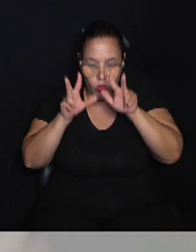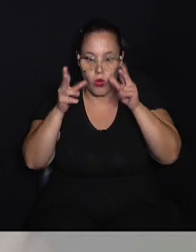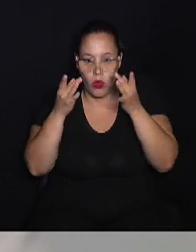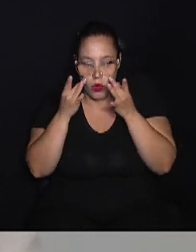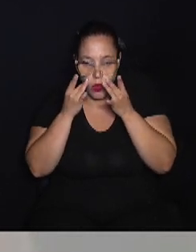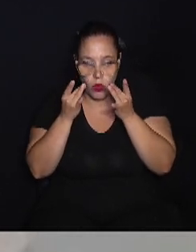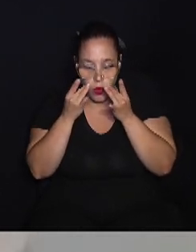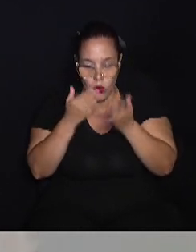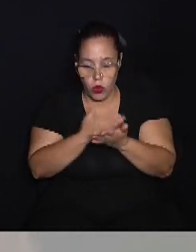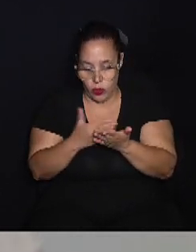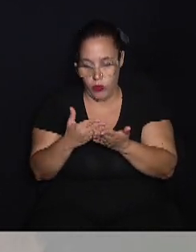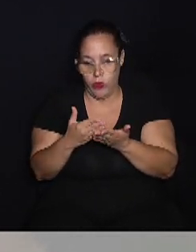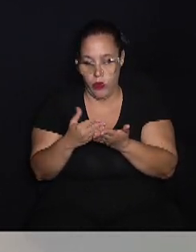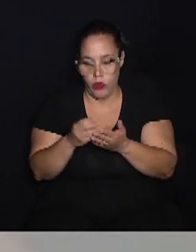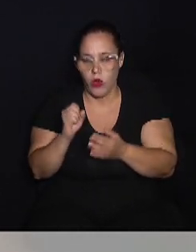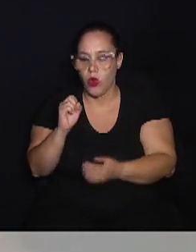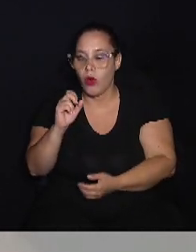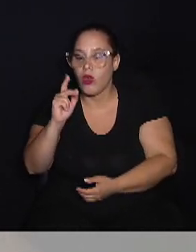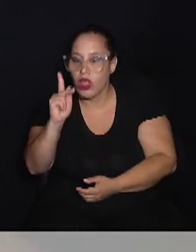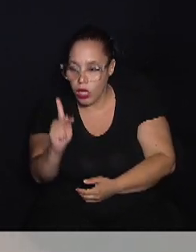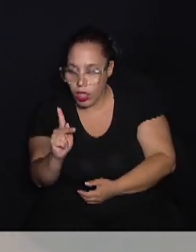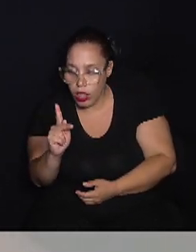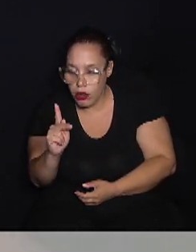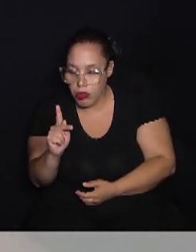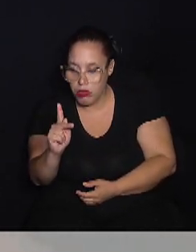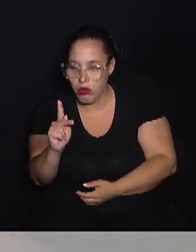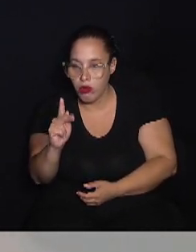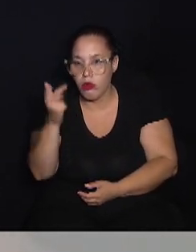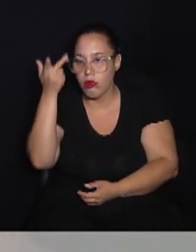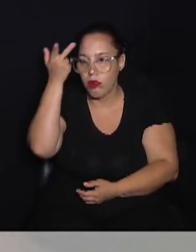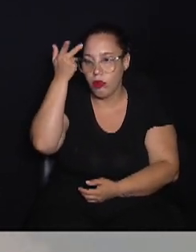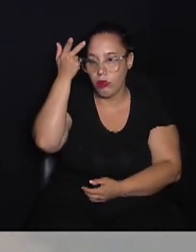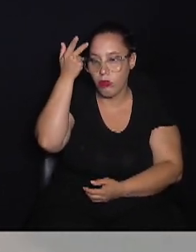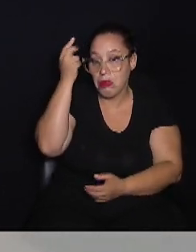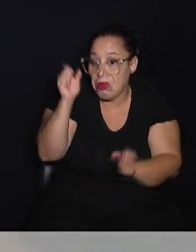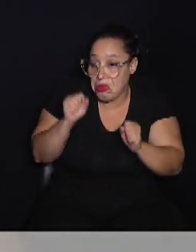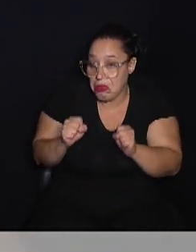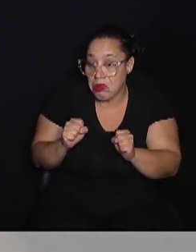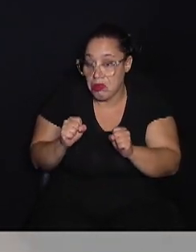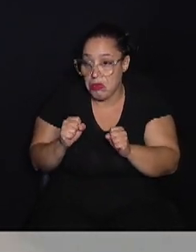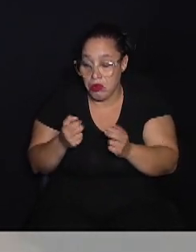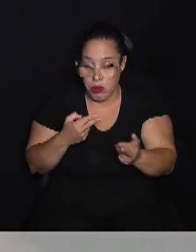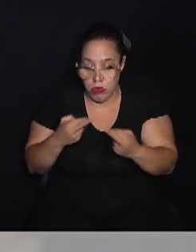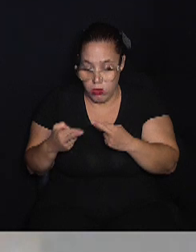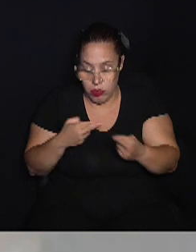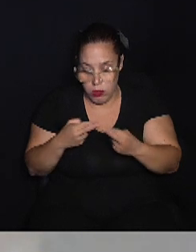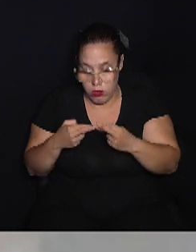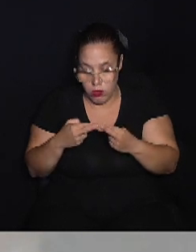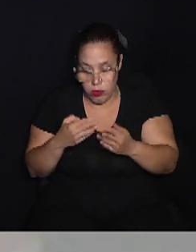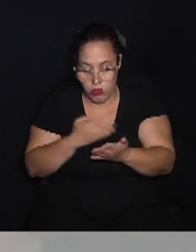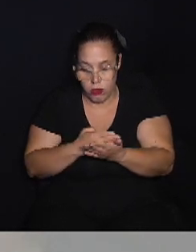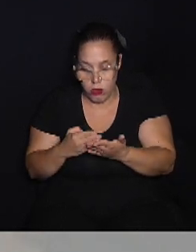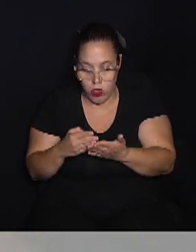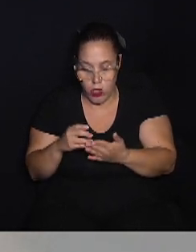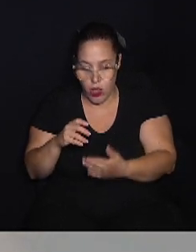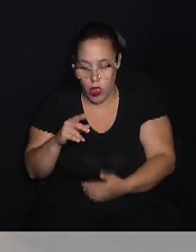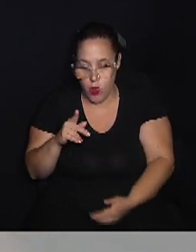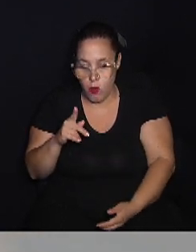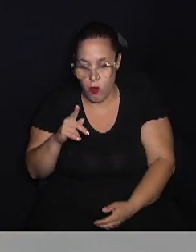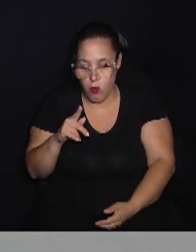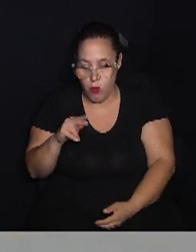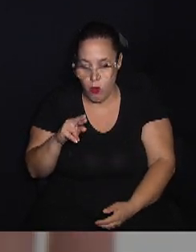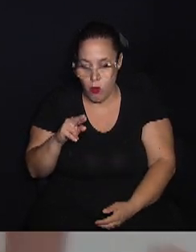partir daí Ok Isso é considerado normal e pode ter sim uma relação com o início da puberdade